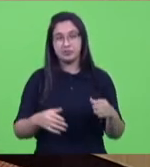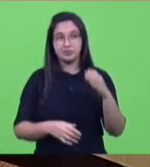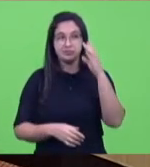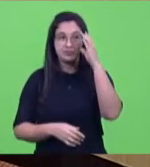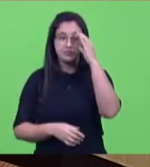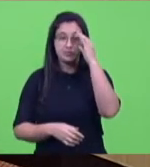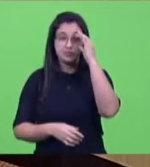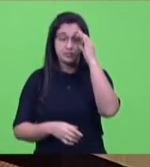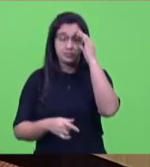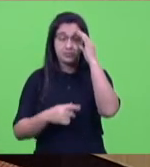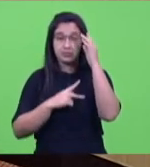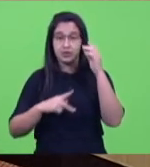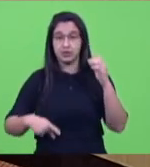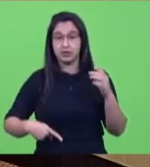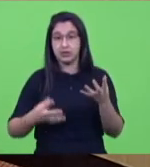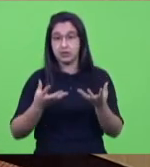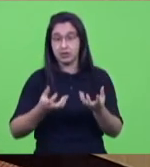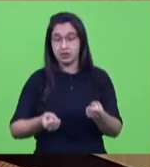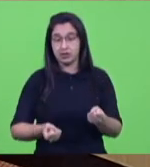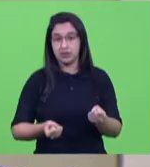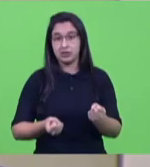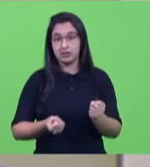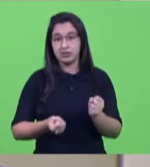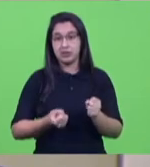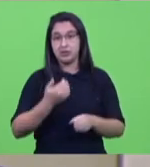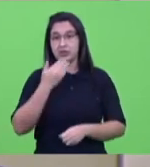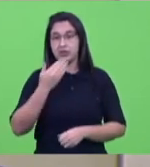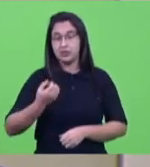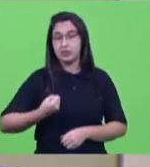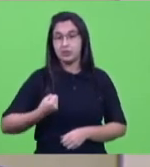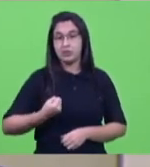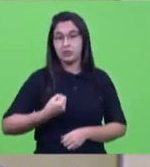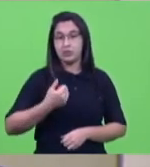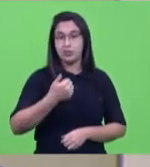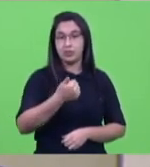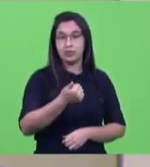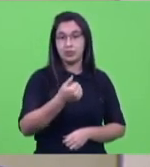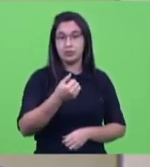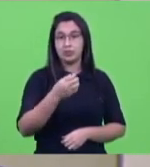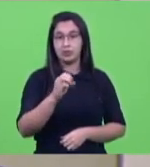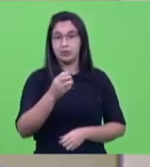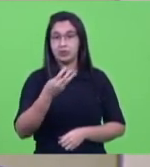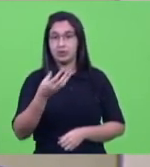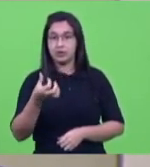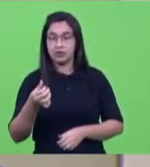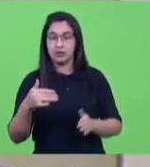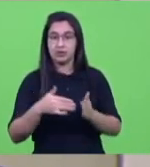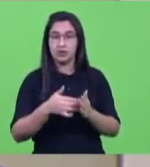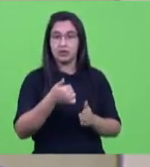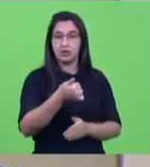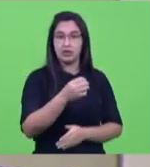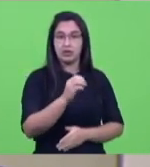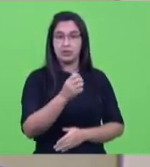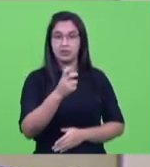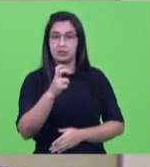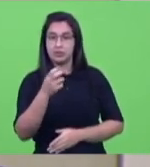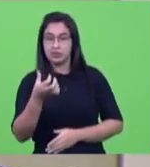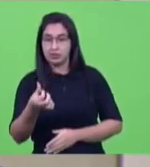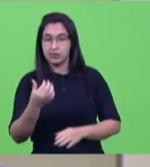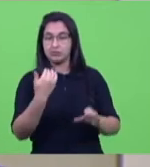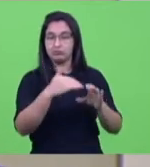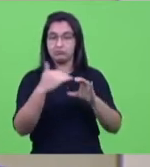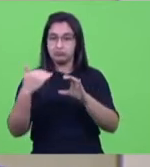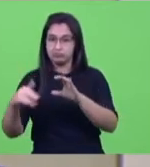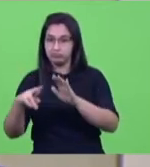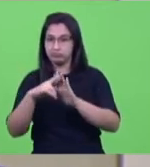Esta presidência comunica que defere os seguintes requerimentos, requerimentos 1036 a 1056. Esta presidência comunica que caminhará aos destinatários, conforme determina o